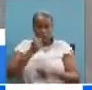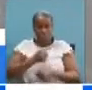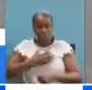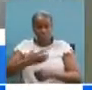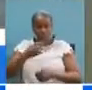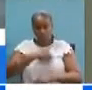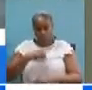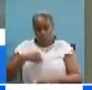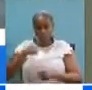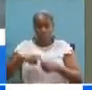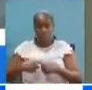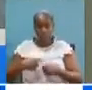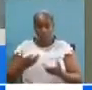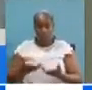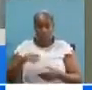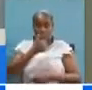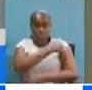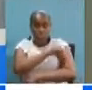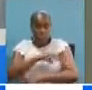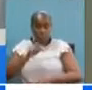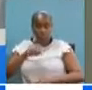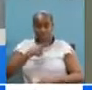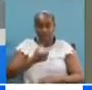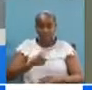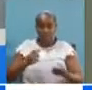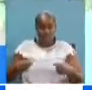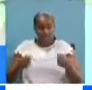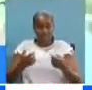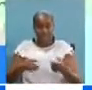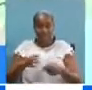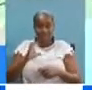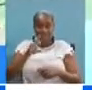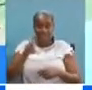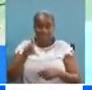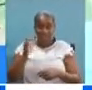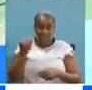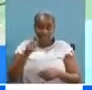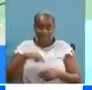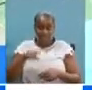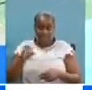os parceiros. Direção do Hospital Agostinho Neto promove sessão clínica para falar de